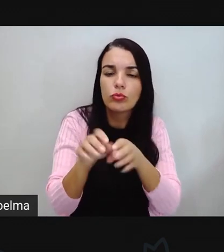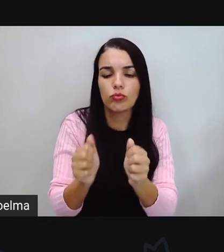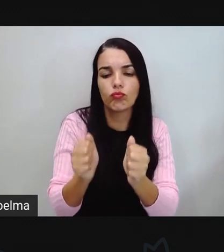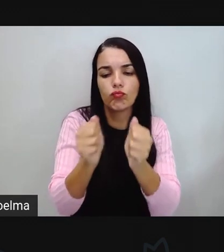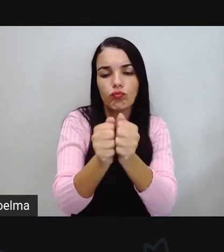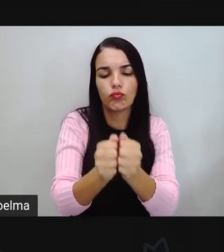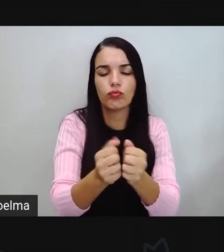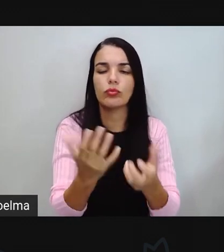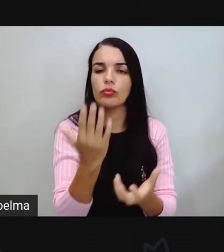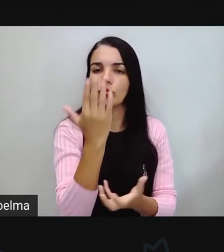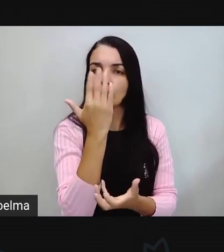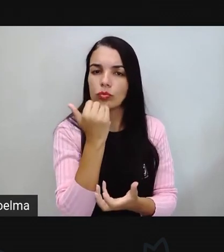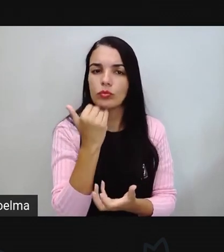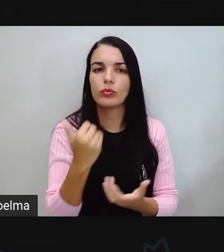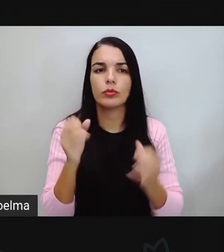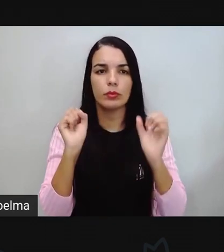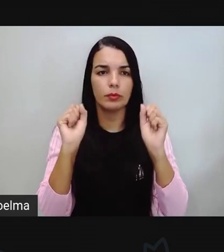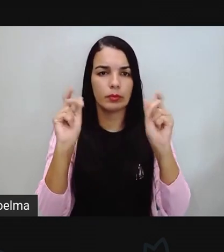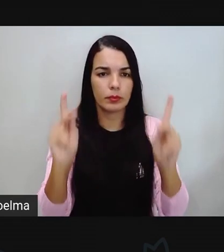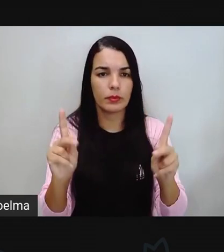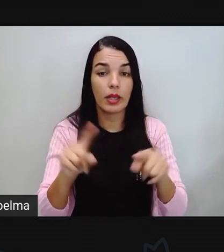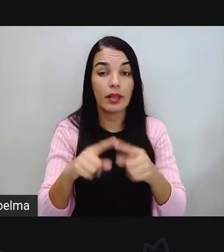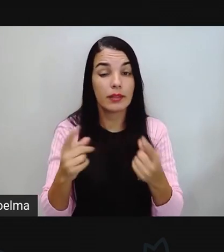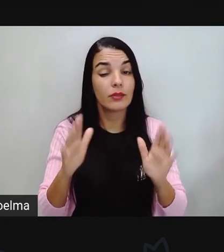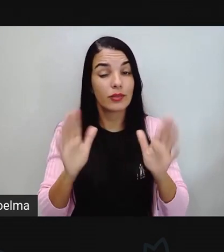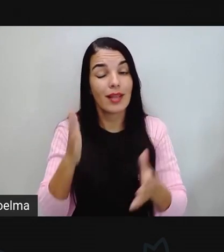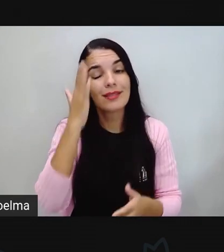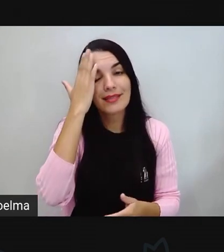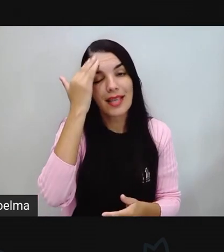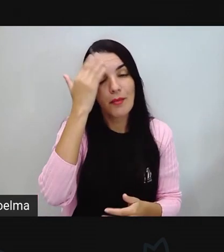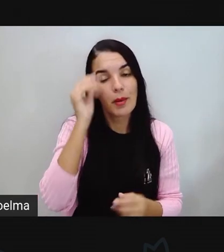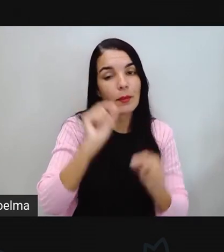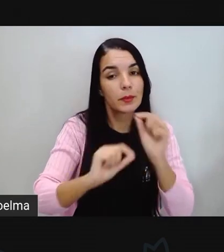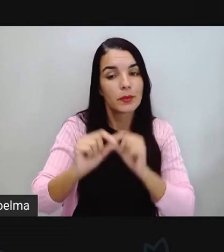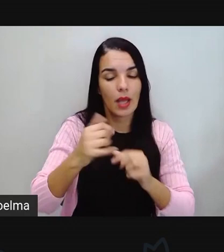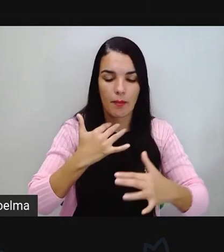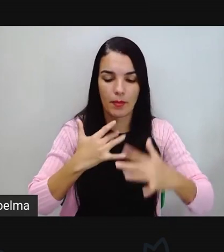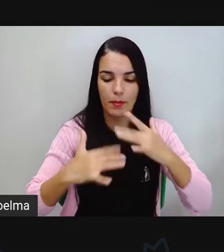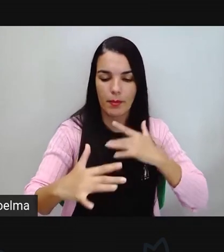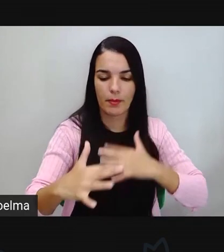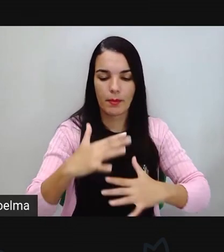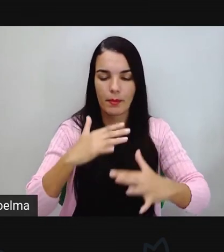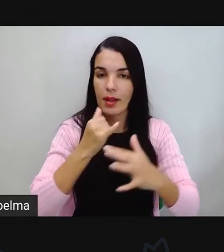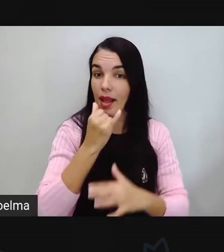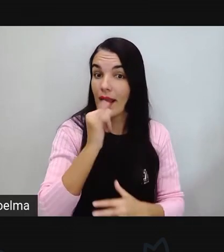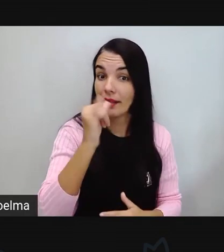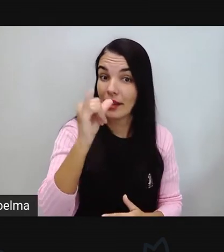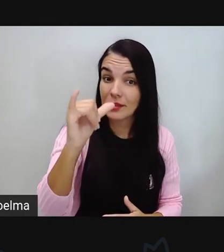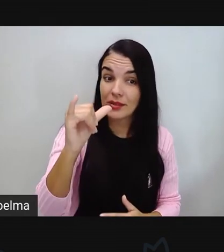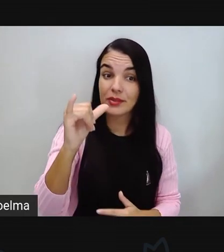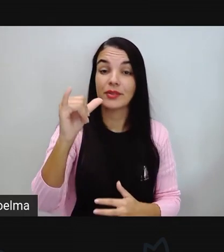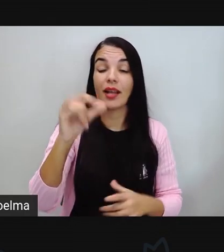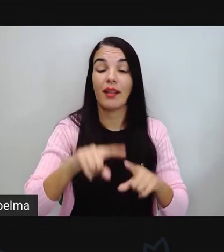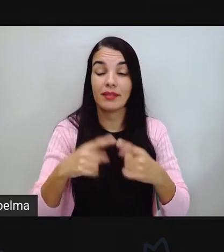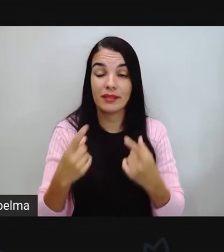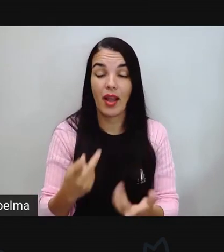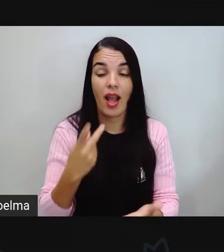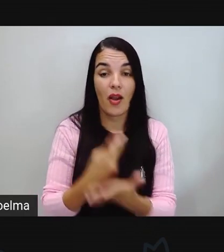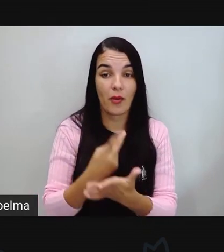teia alimentar, certo? Então, nós já sabemos que o fluxo de energia ele ocorre a partir dessa